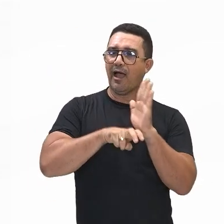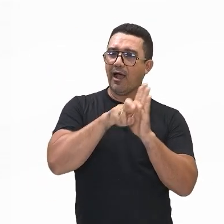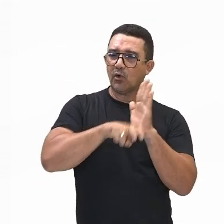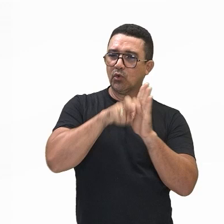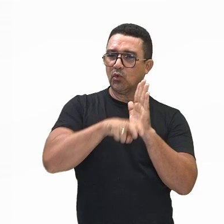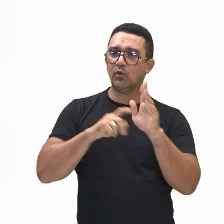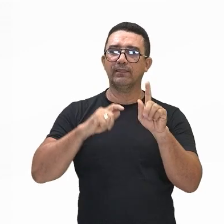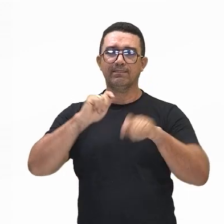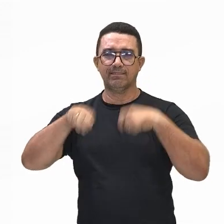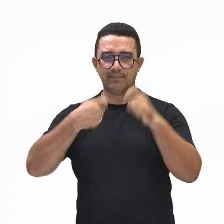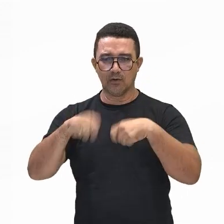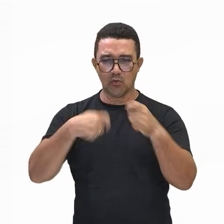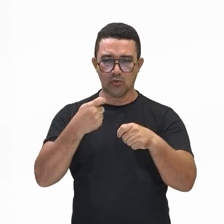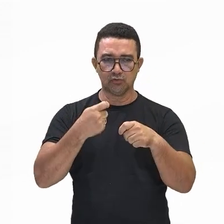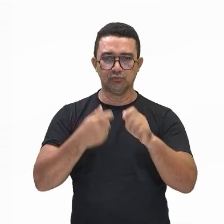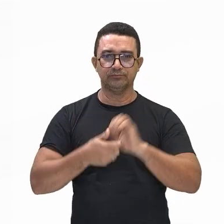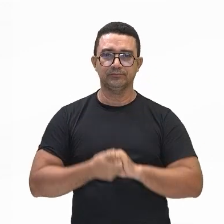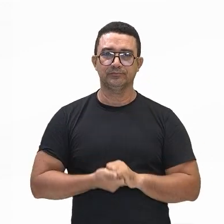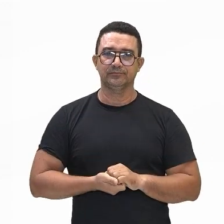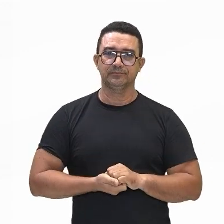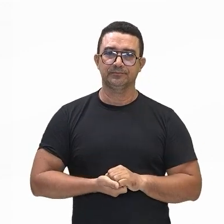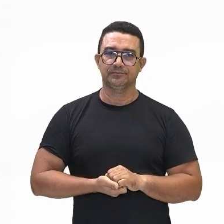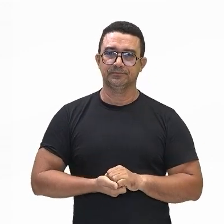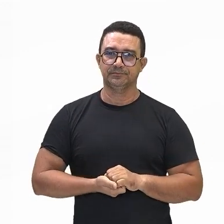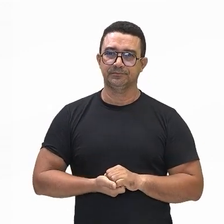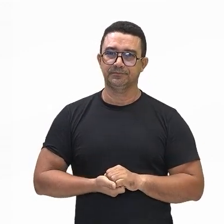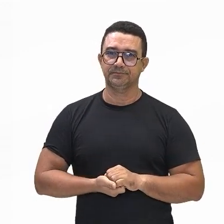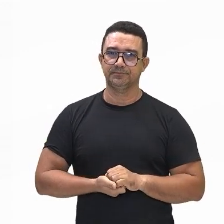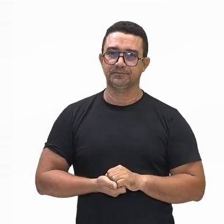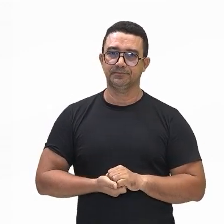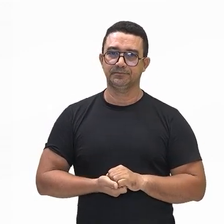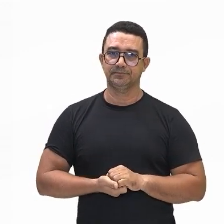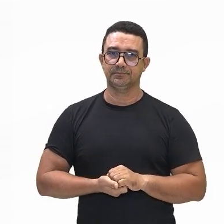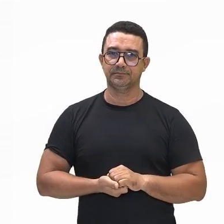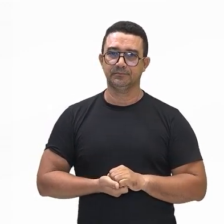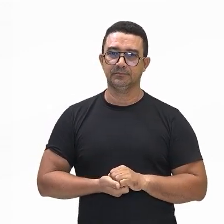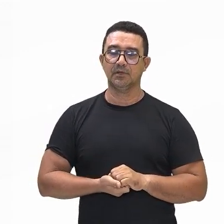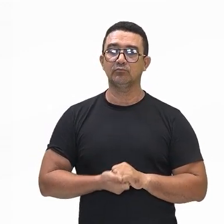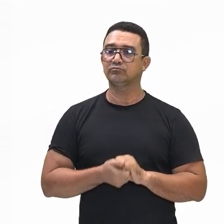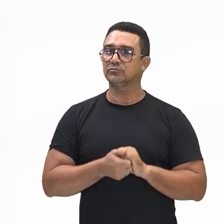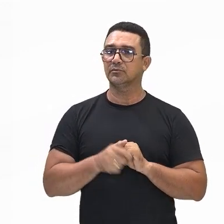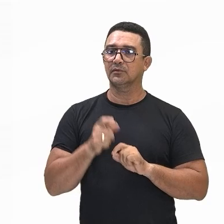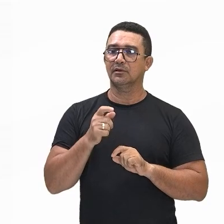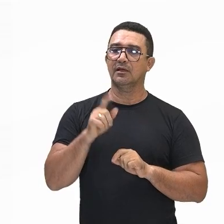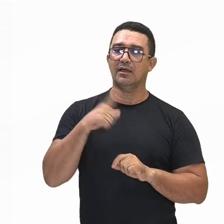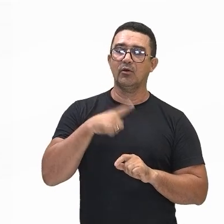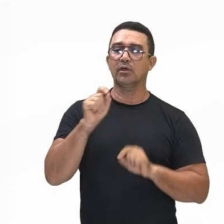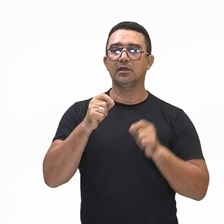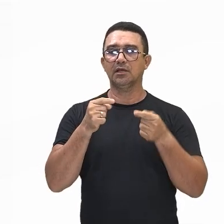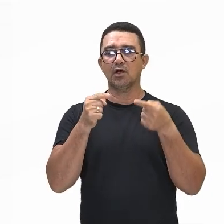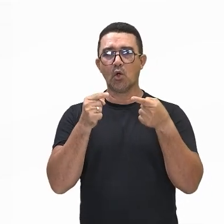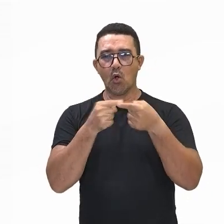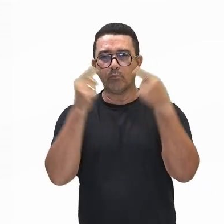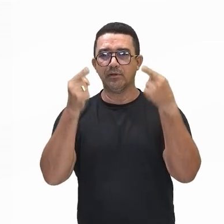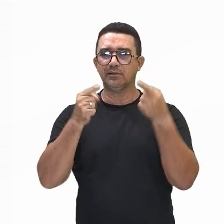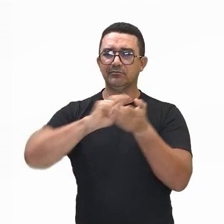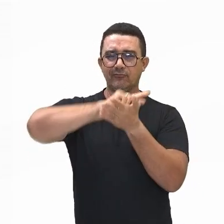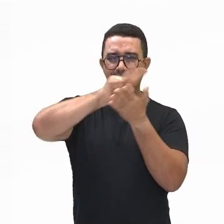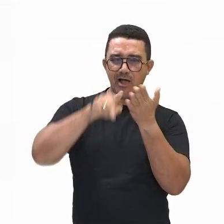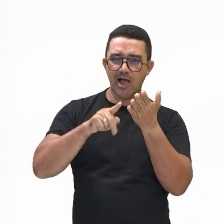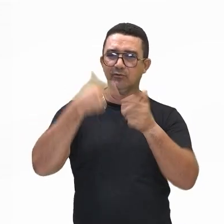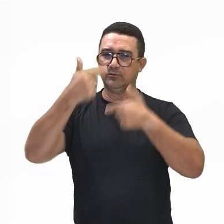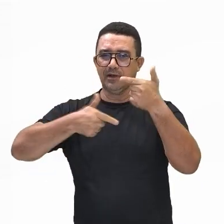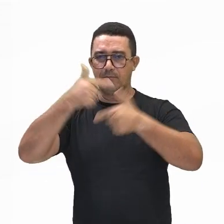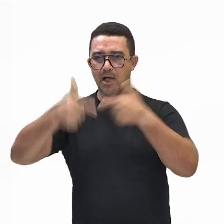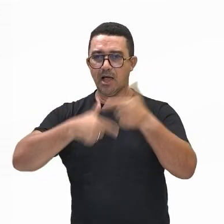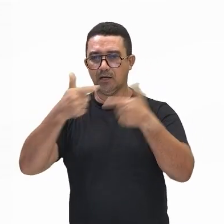conhecido como agribusiness, tá? Gente, vai se referir aí à combinação de várias atividades